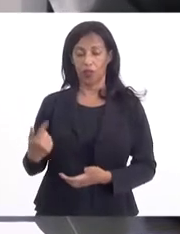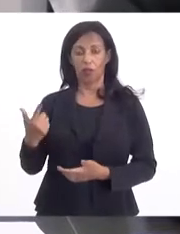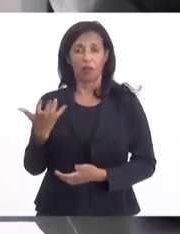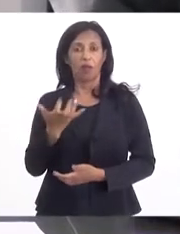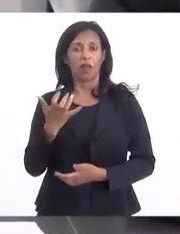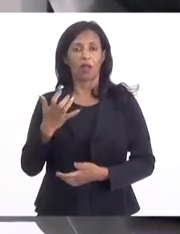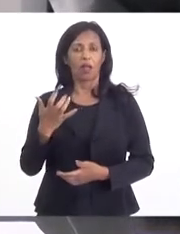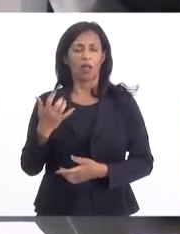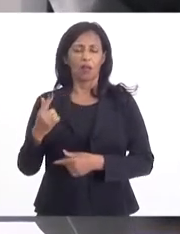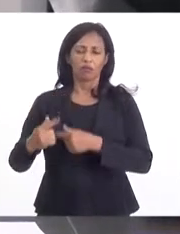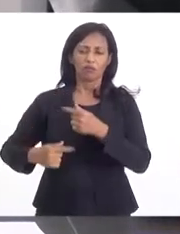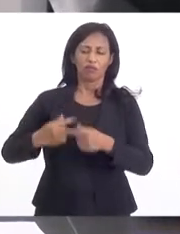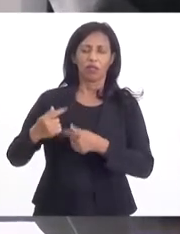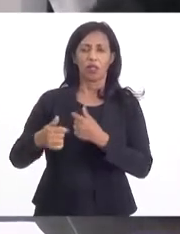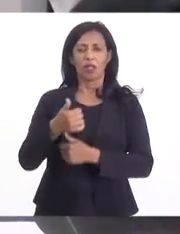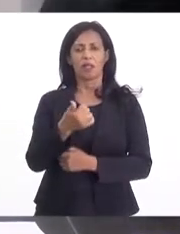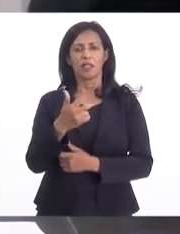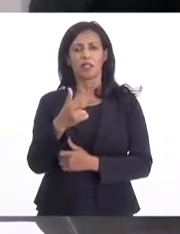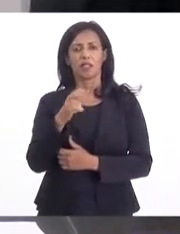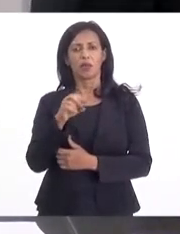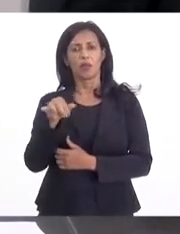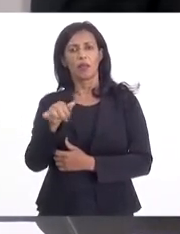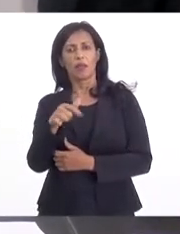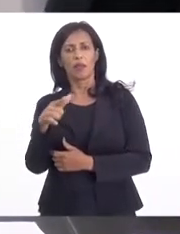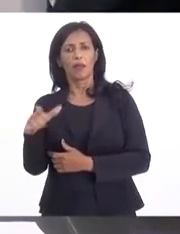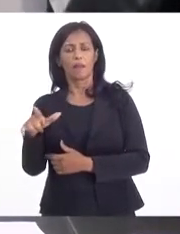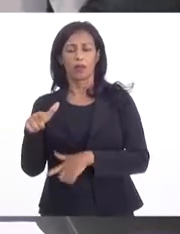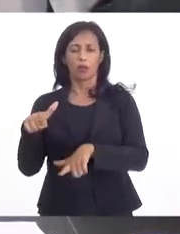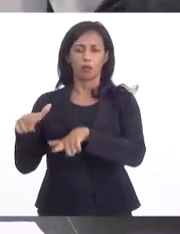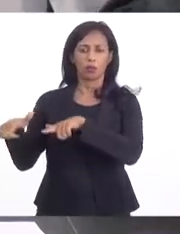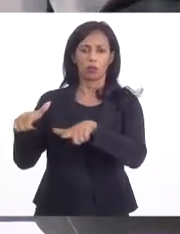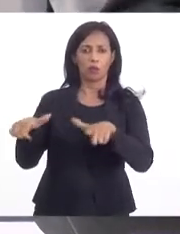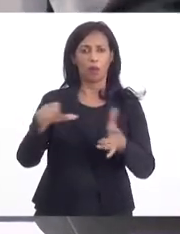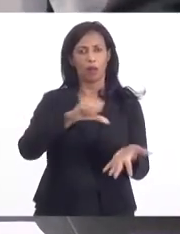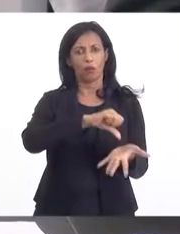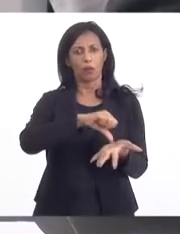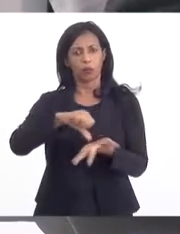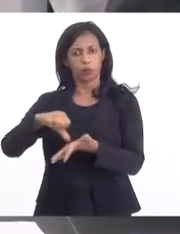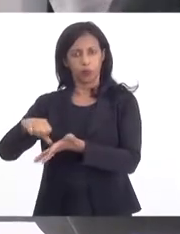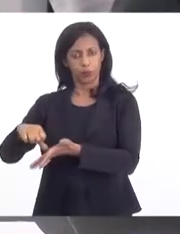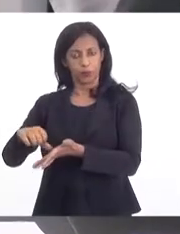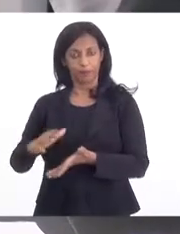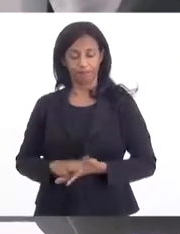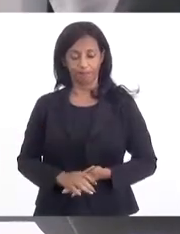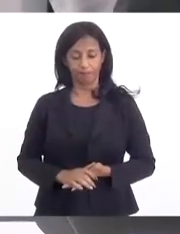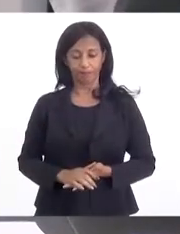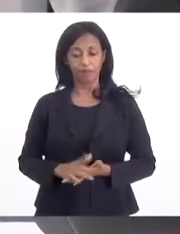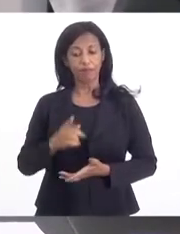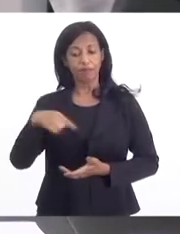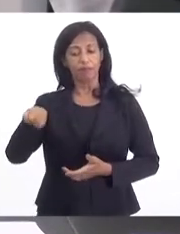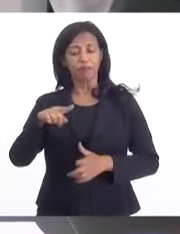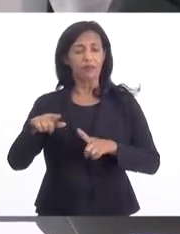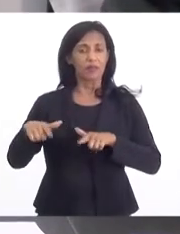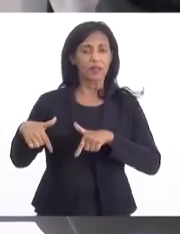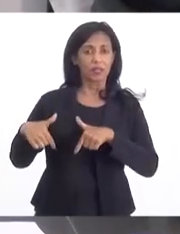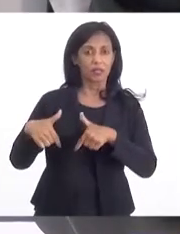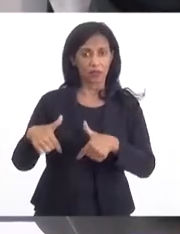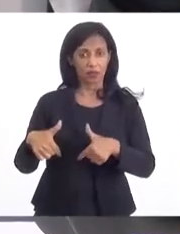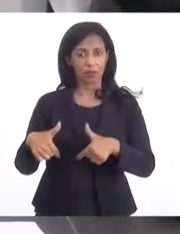gerar 150 mil novos postos de trabalho. Entre as ações